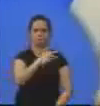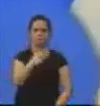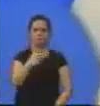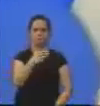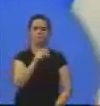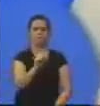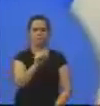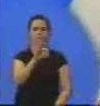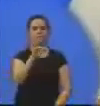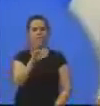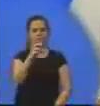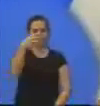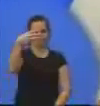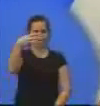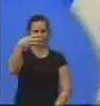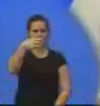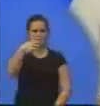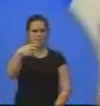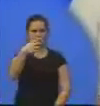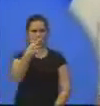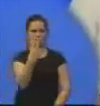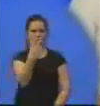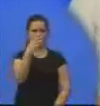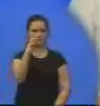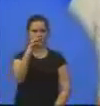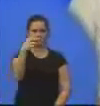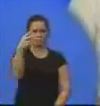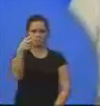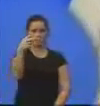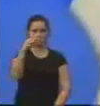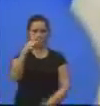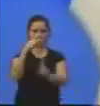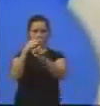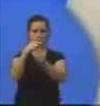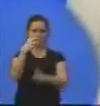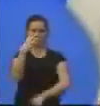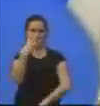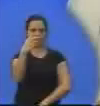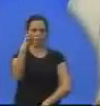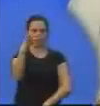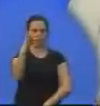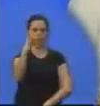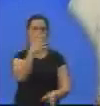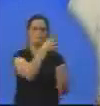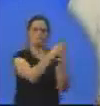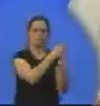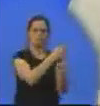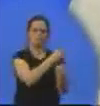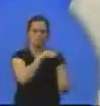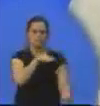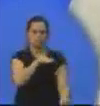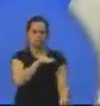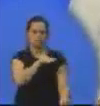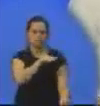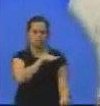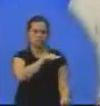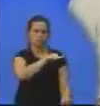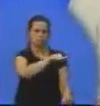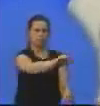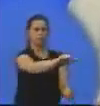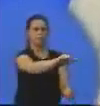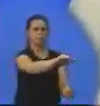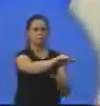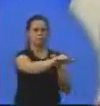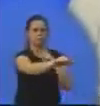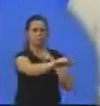a t ao cubo menos 2t quadrado mais 3t. Calcule a velocidade e a aceleração deste